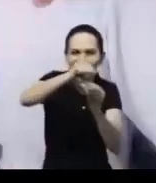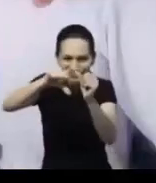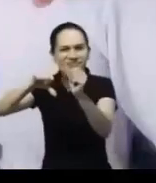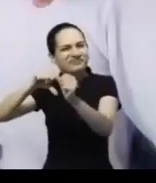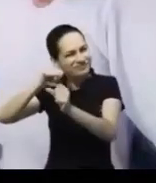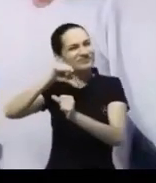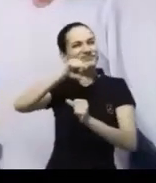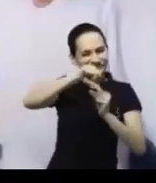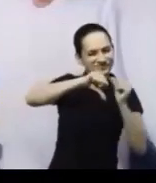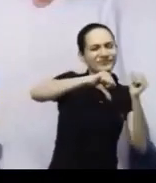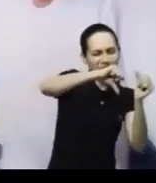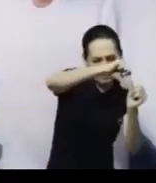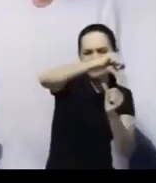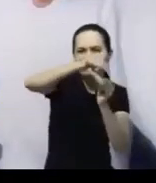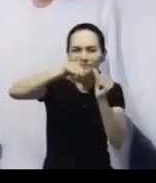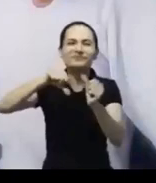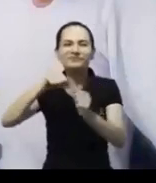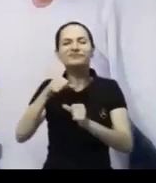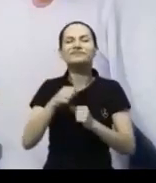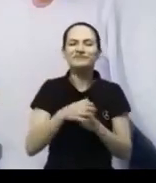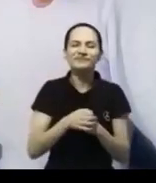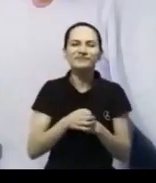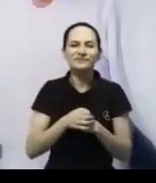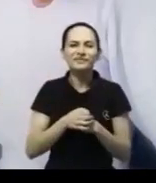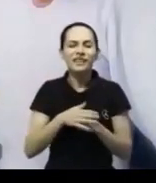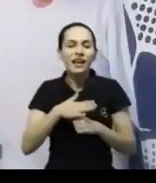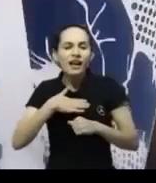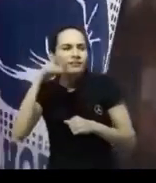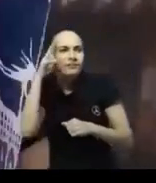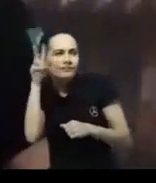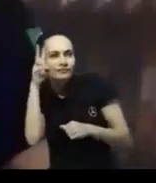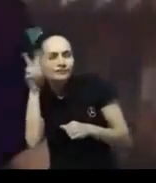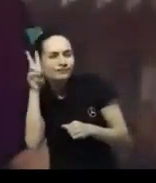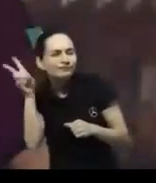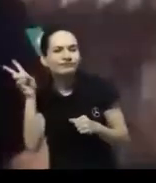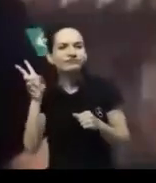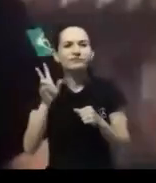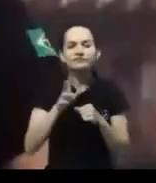né? Vai passando. Bom, assim, na minha história,